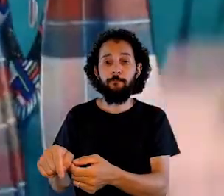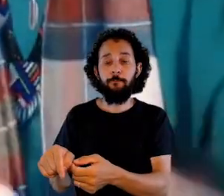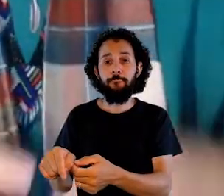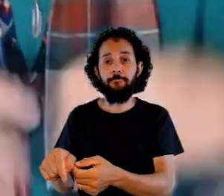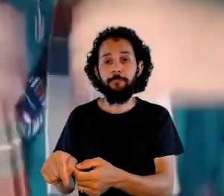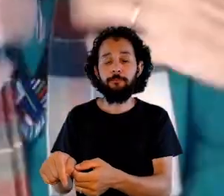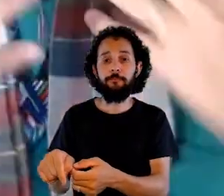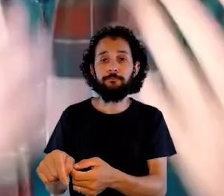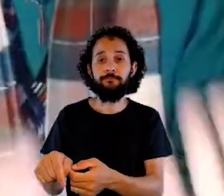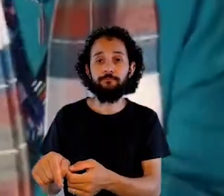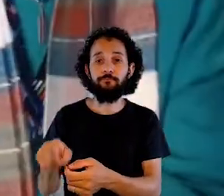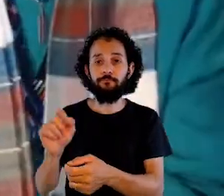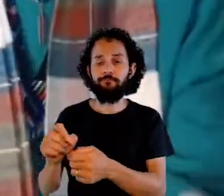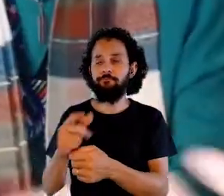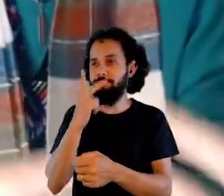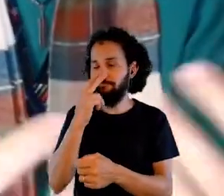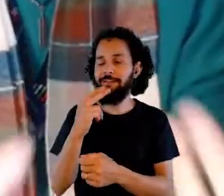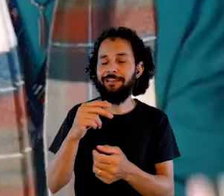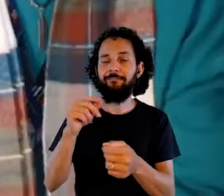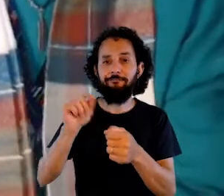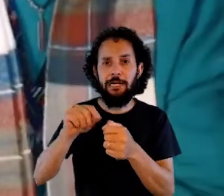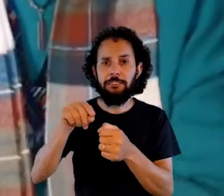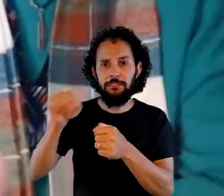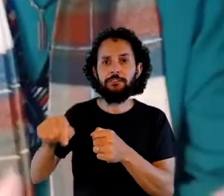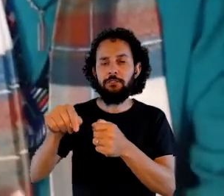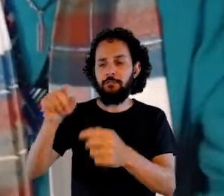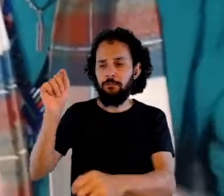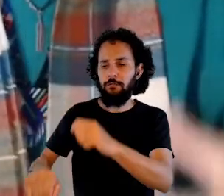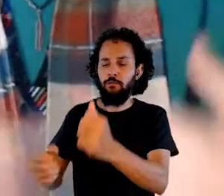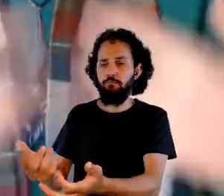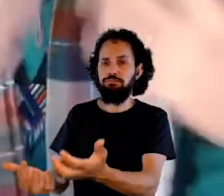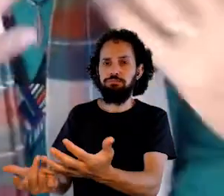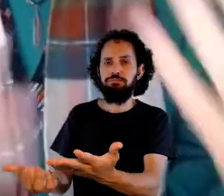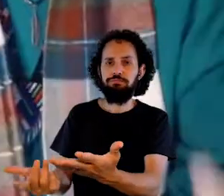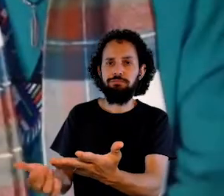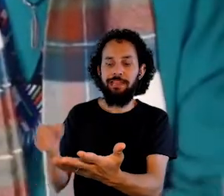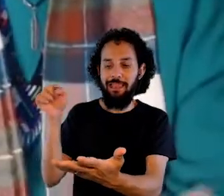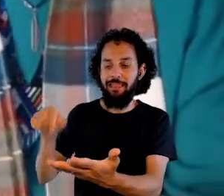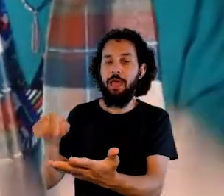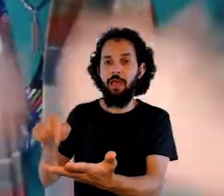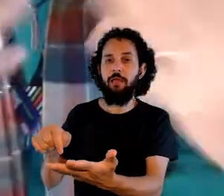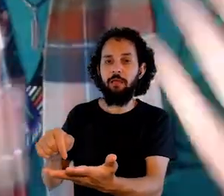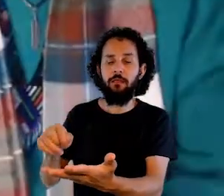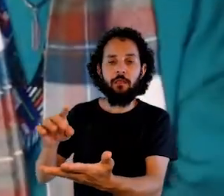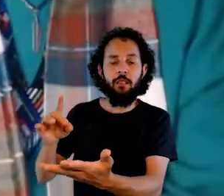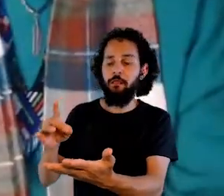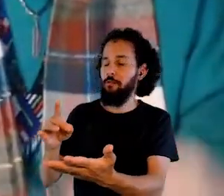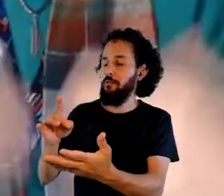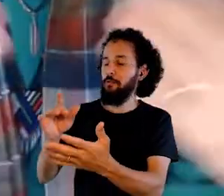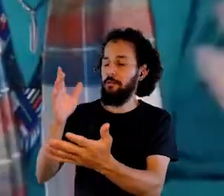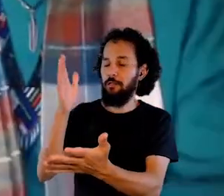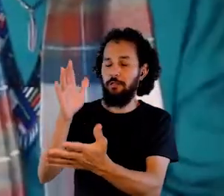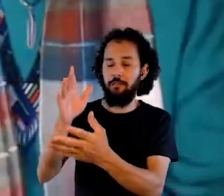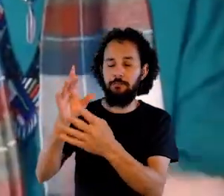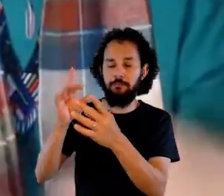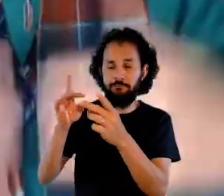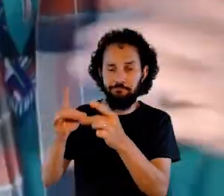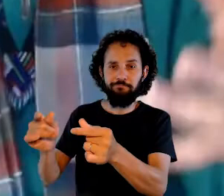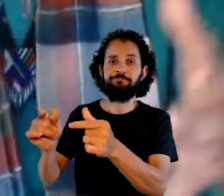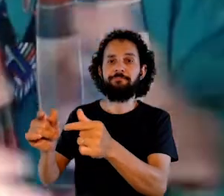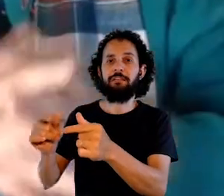cenicamente, eles iam lá, queimavam a máscara e junto com essa máscara queimavam também toda aquela negatividade que eles